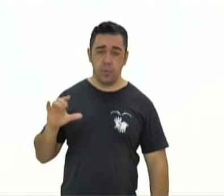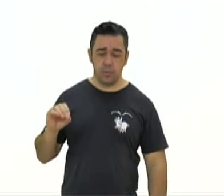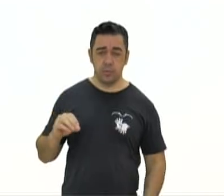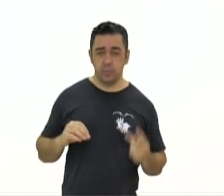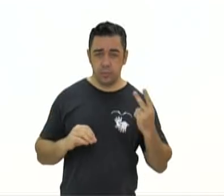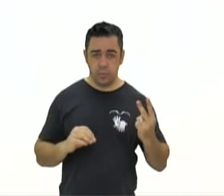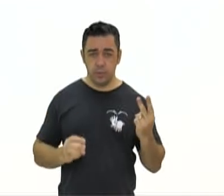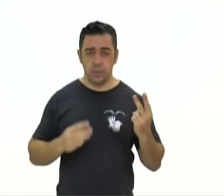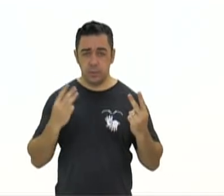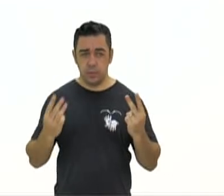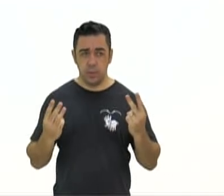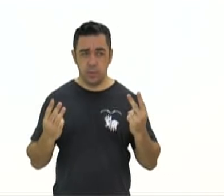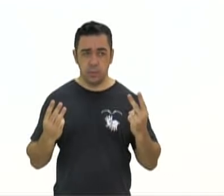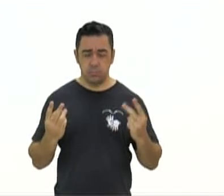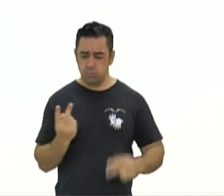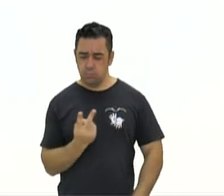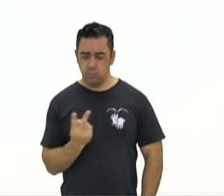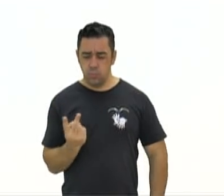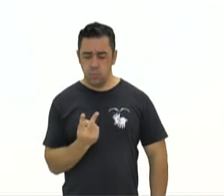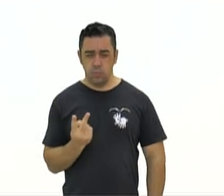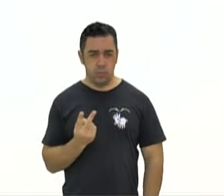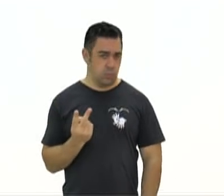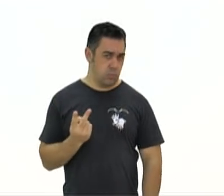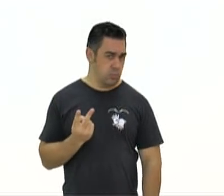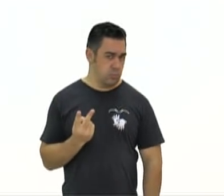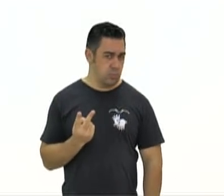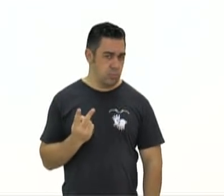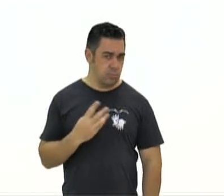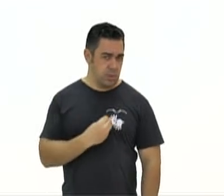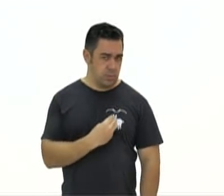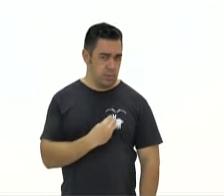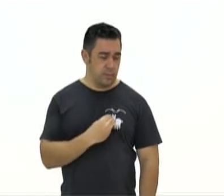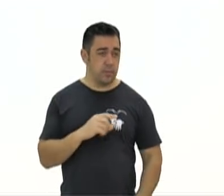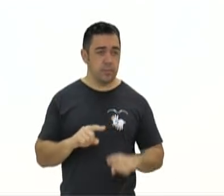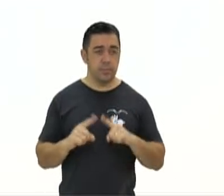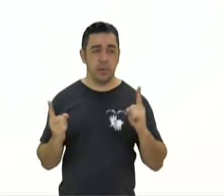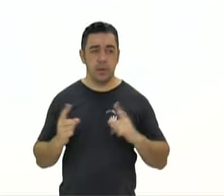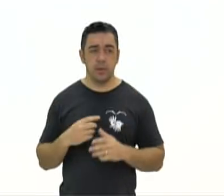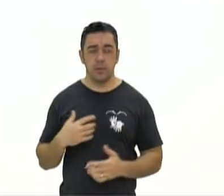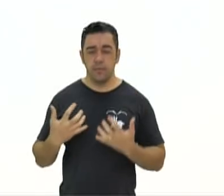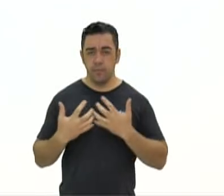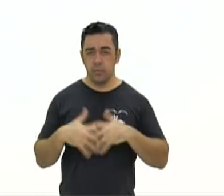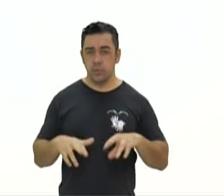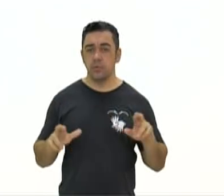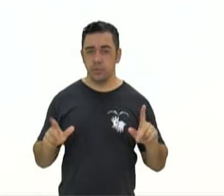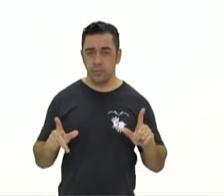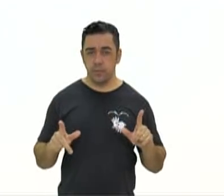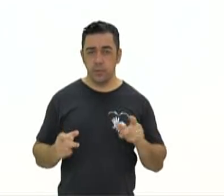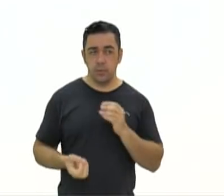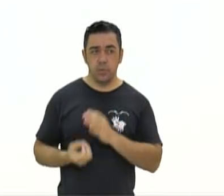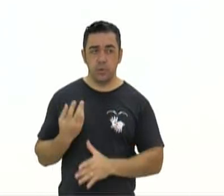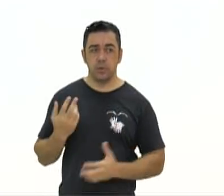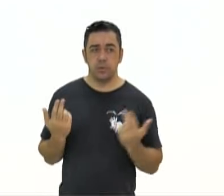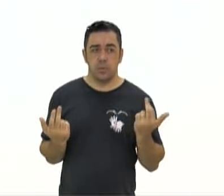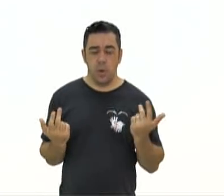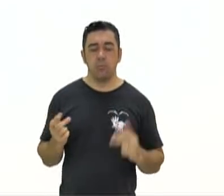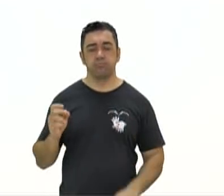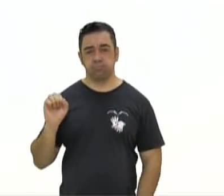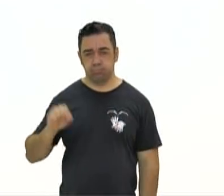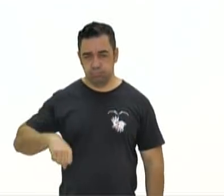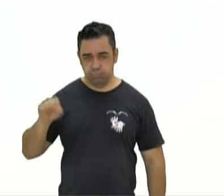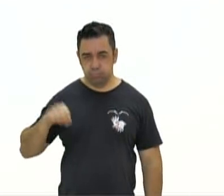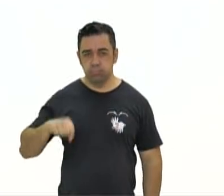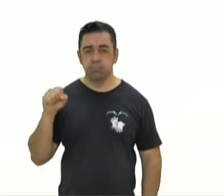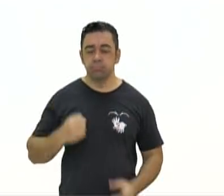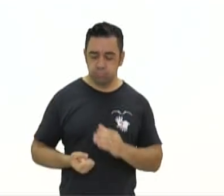e 3? A gente tem 2 mamíferos, então a chance é grande de ser essa. Tem função diferente e origem igual? Aí sim, né, gente?